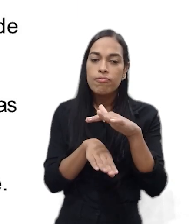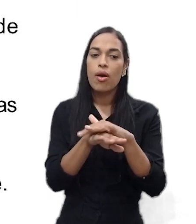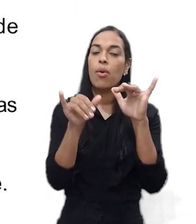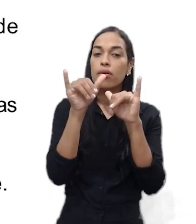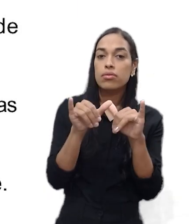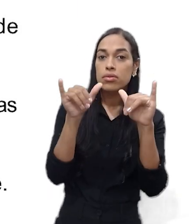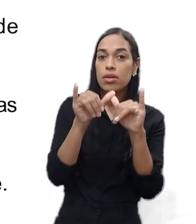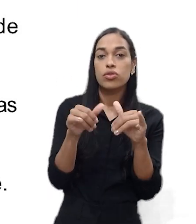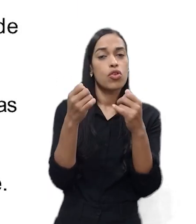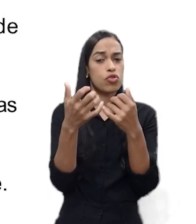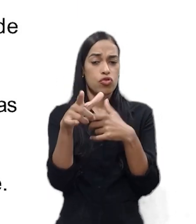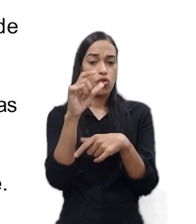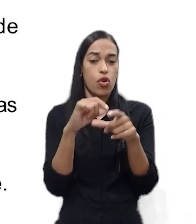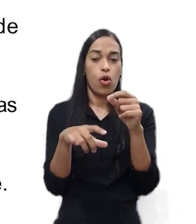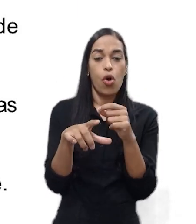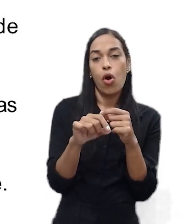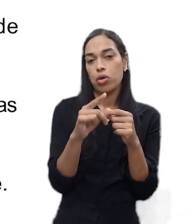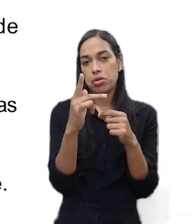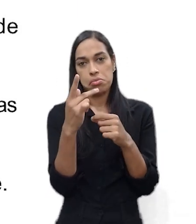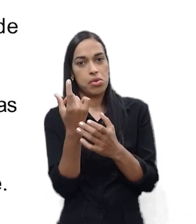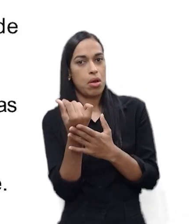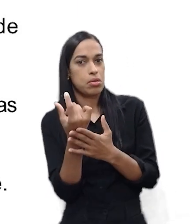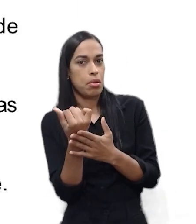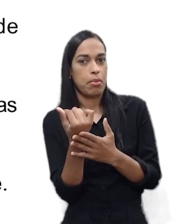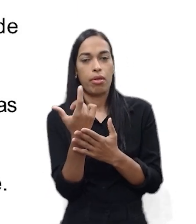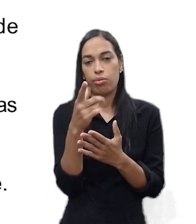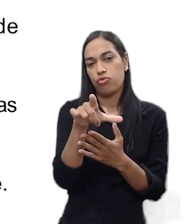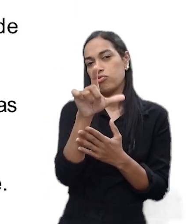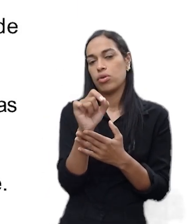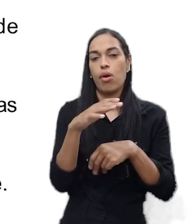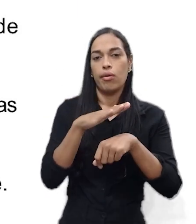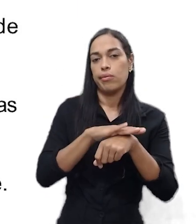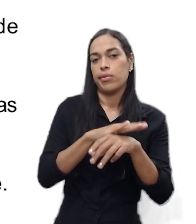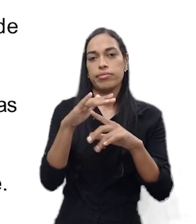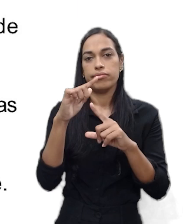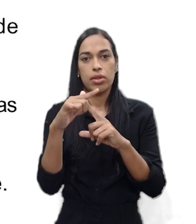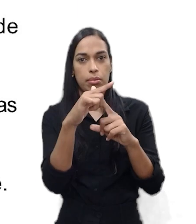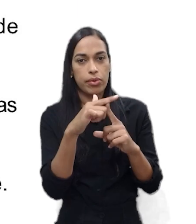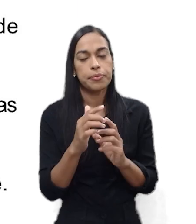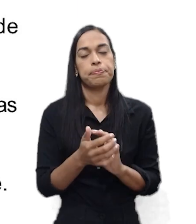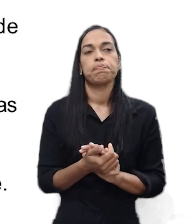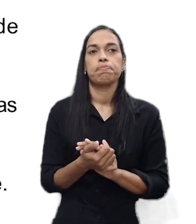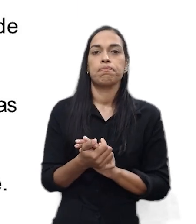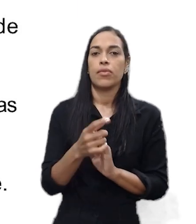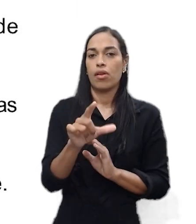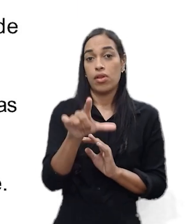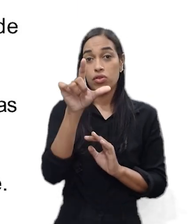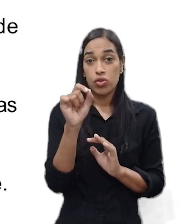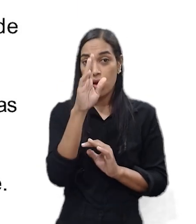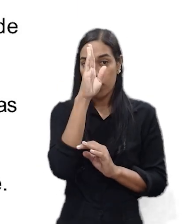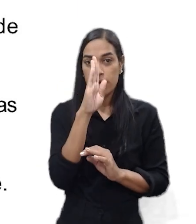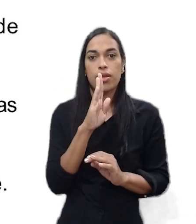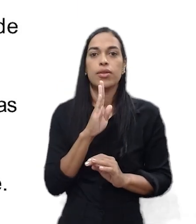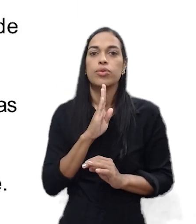dados. Defina o plano conforme seu orçamento e as necessidades de desempenho. Aí vocês optem pela